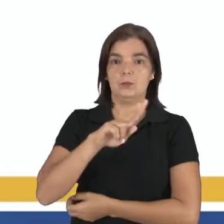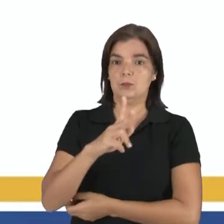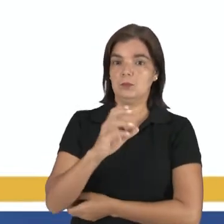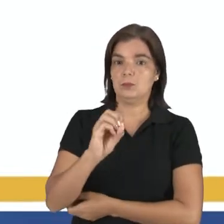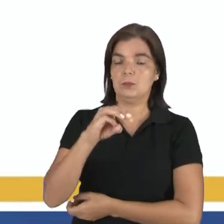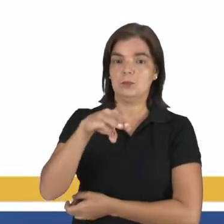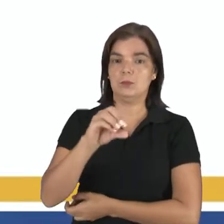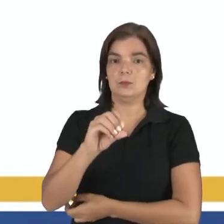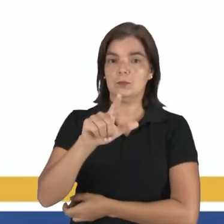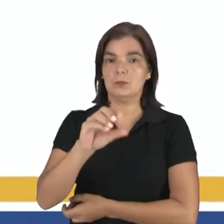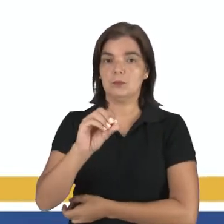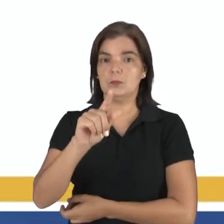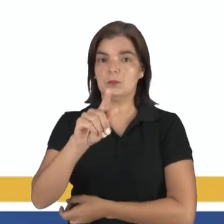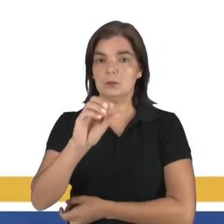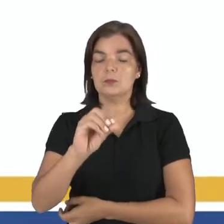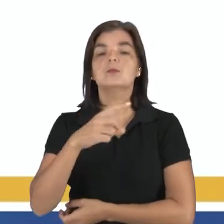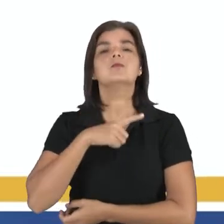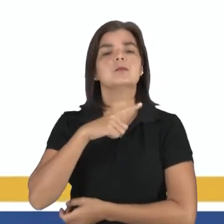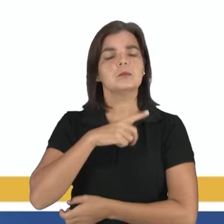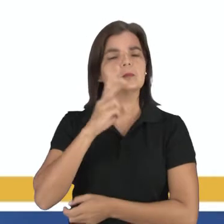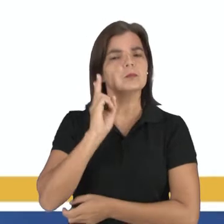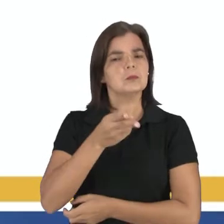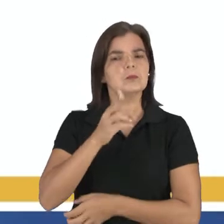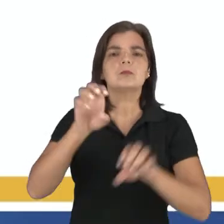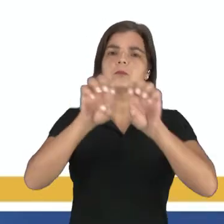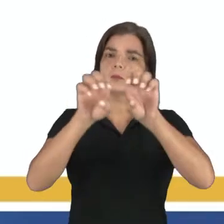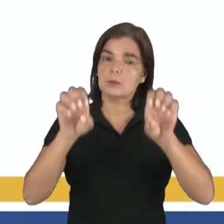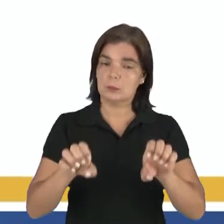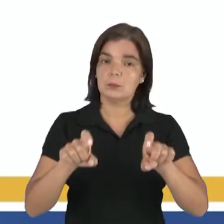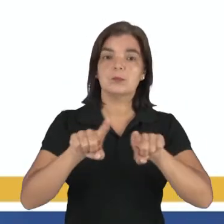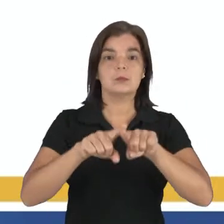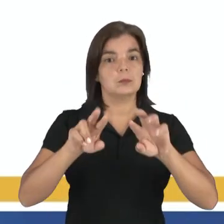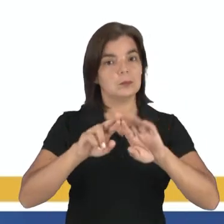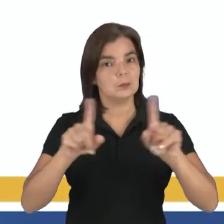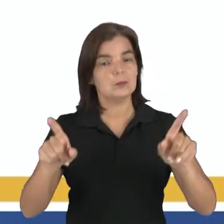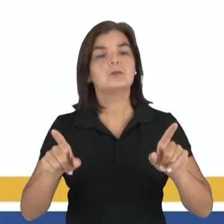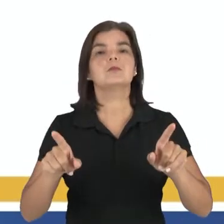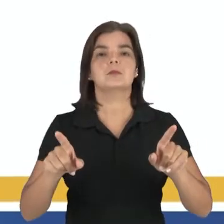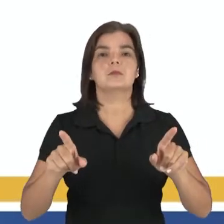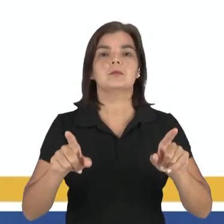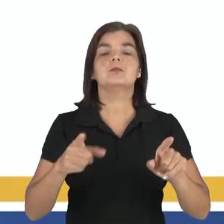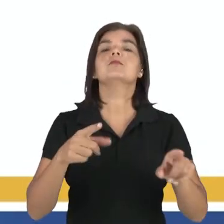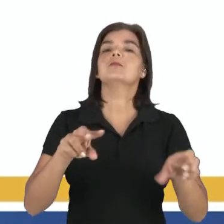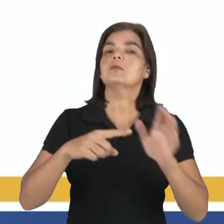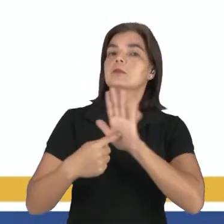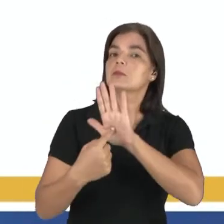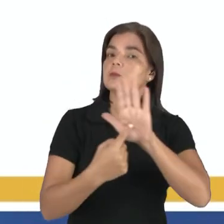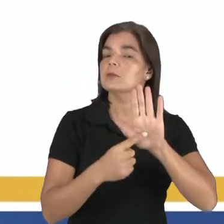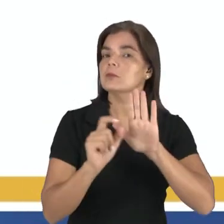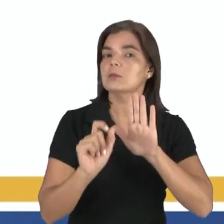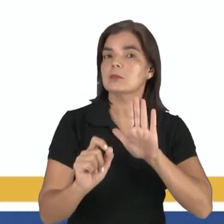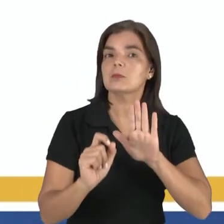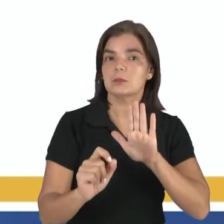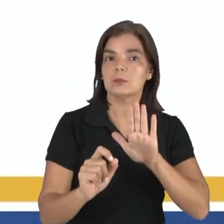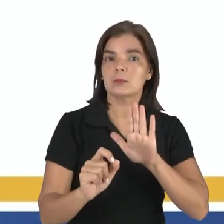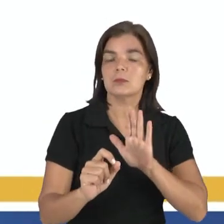órgãos homólogos, que possuem a mesma estrutura, porém com funções diferentes. Isso demonstra